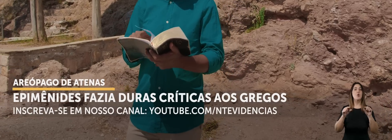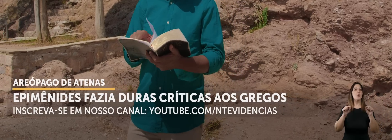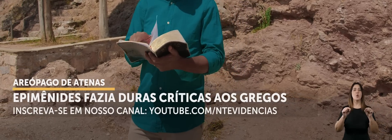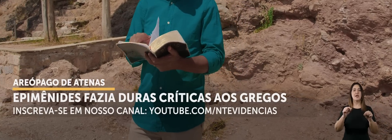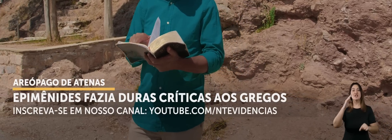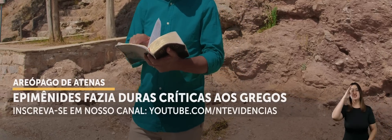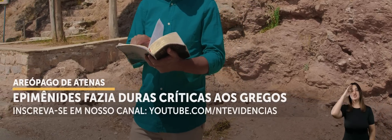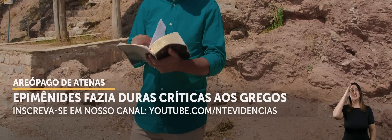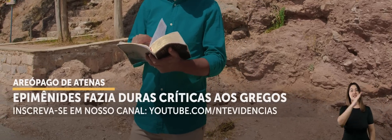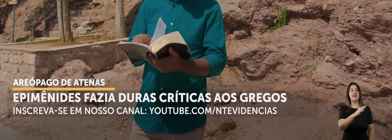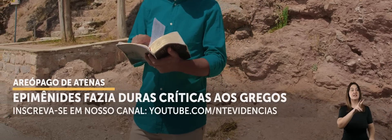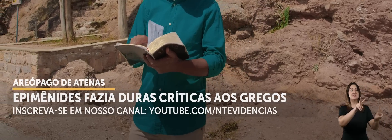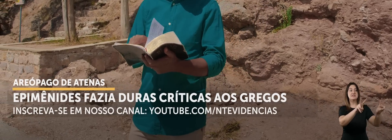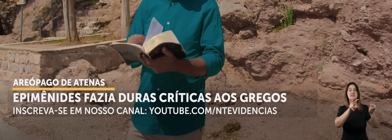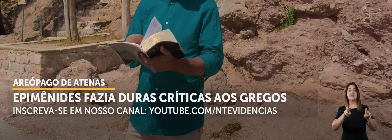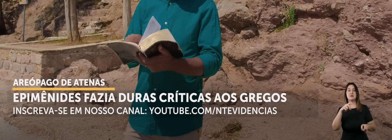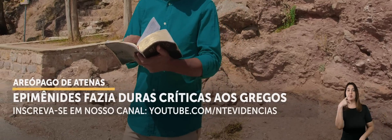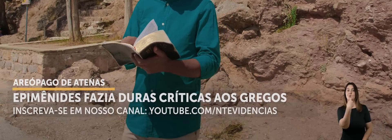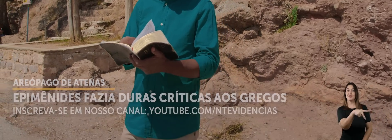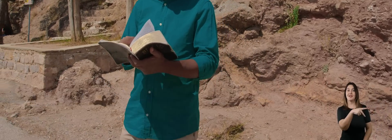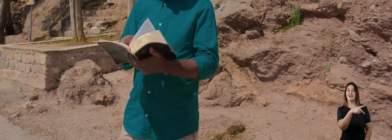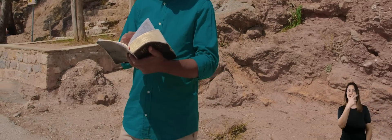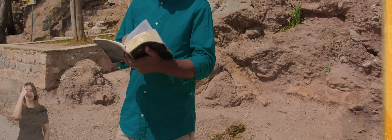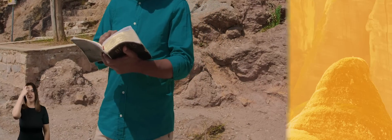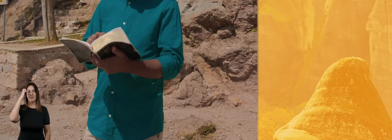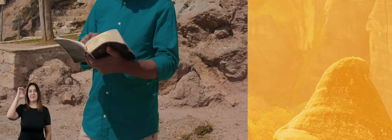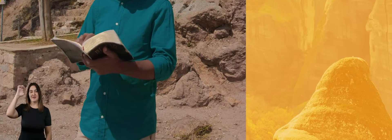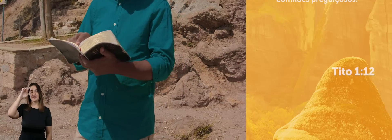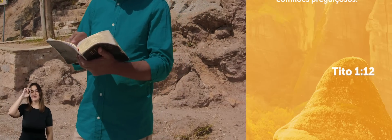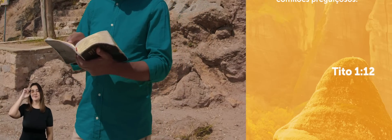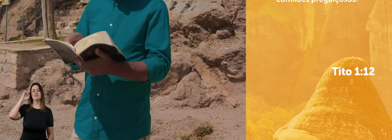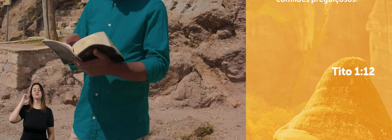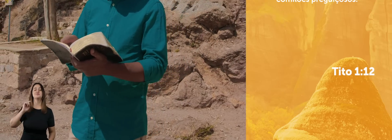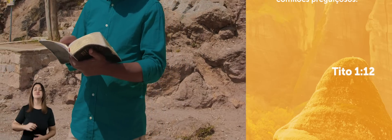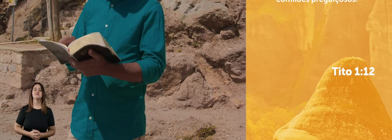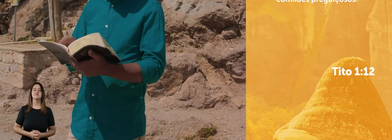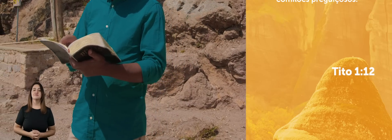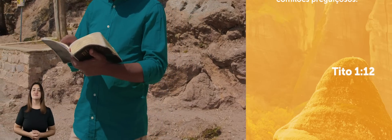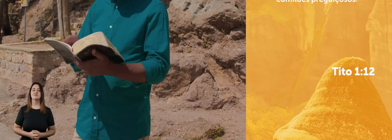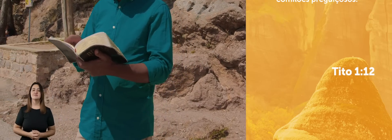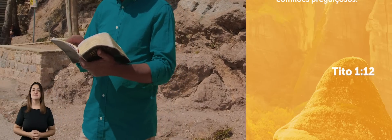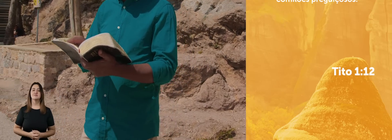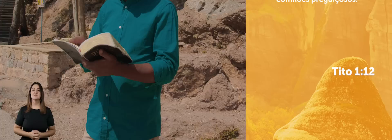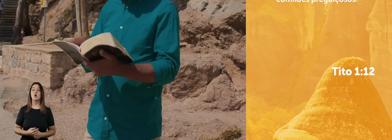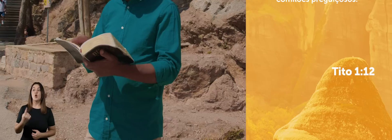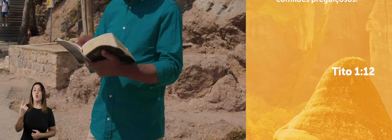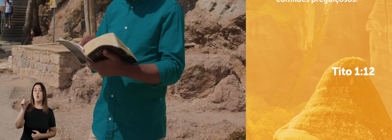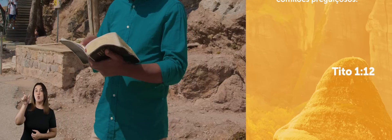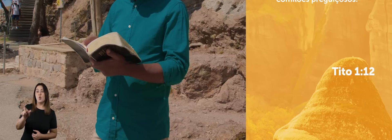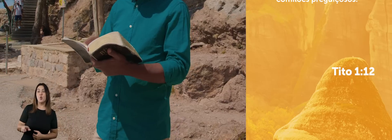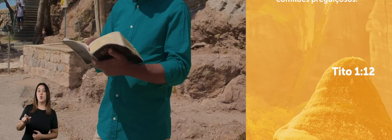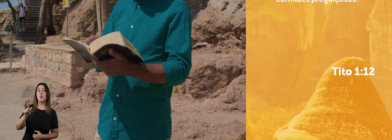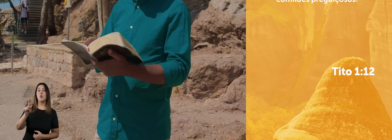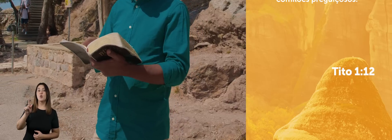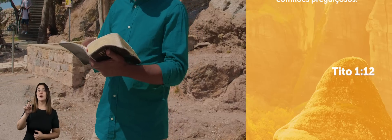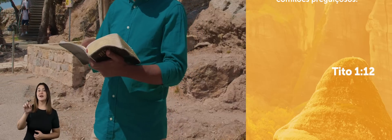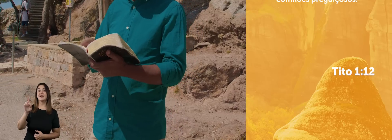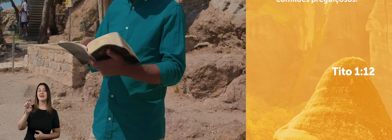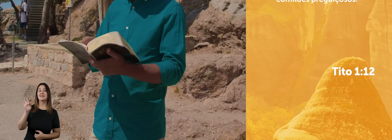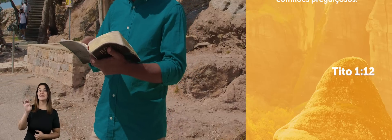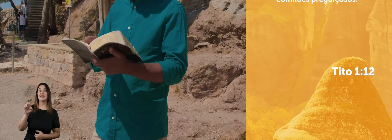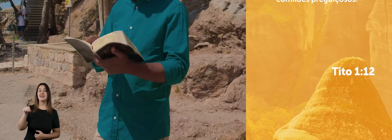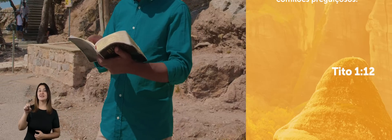cita diretamente o filósofo Epimênides. E ele diz assim: foi um dos cretenses, um